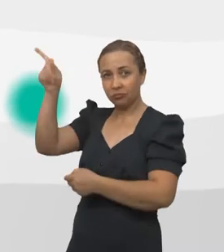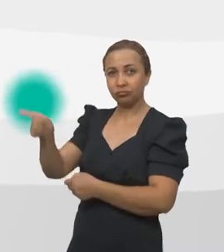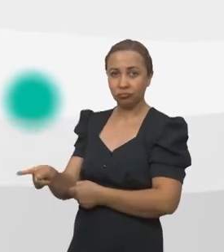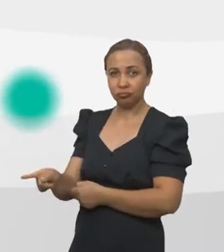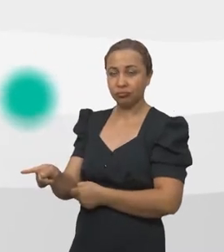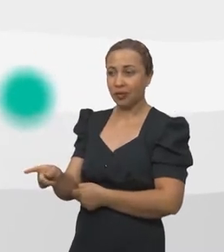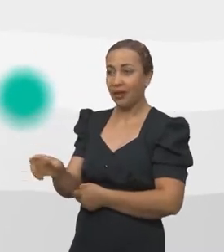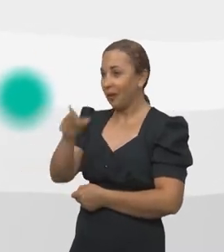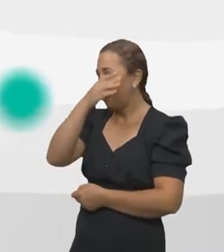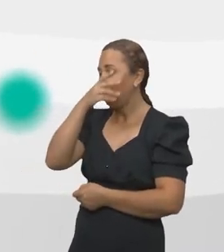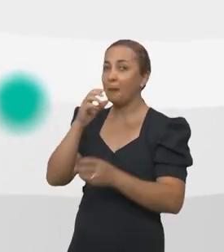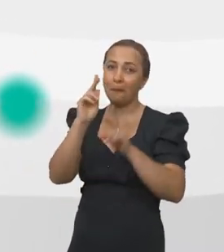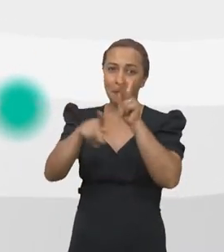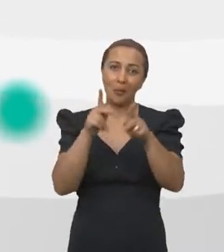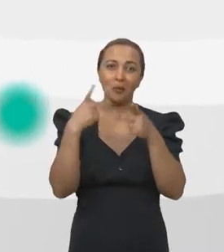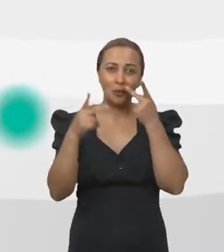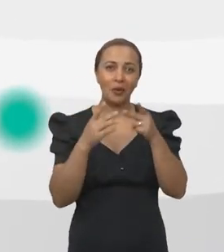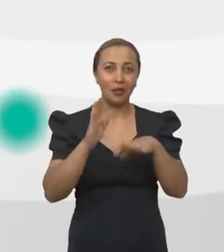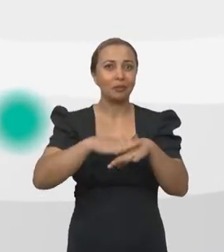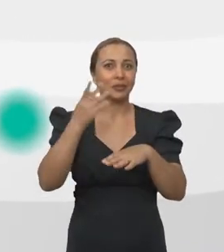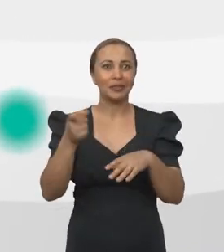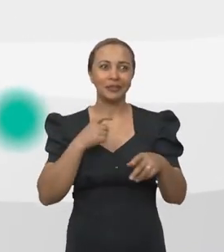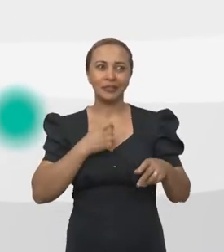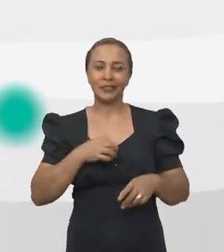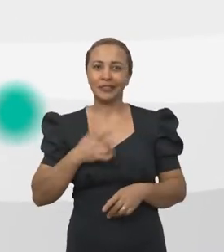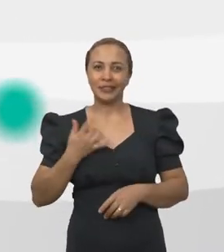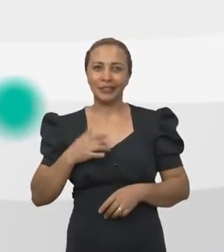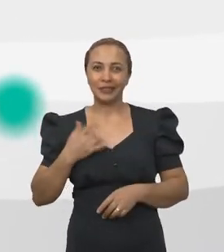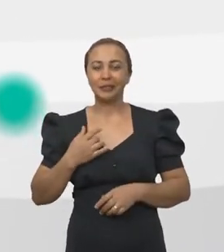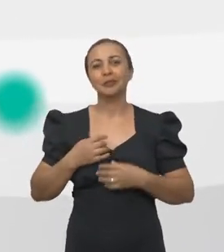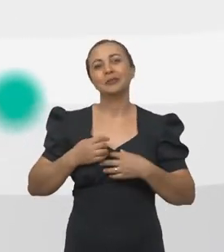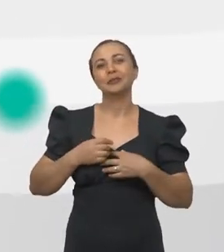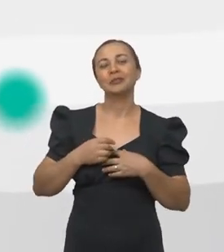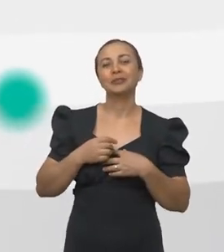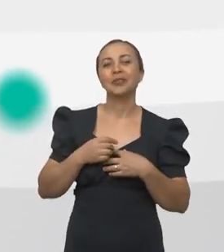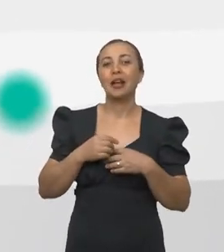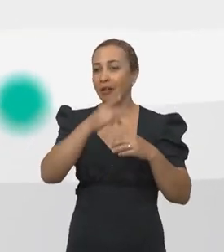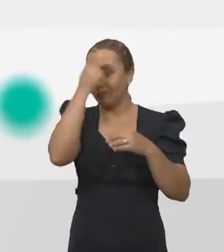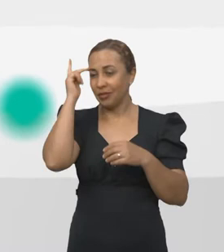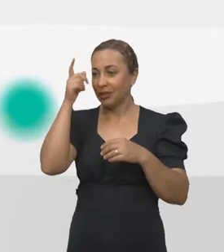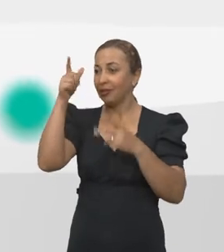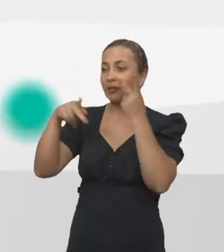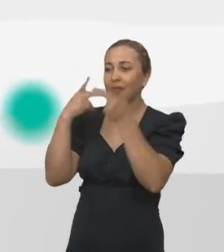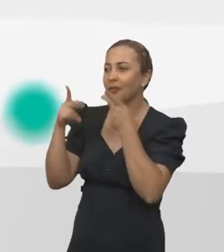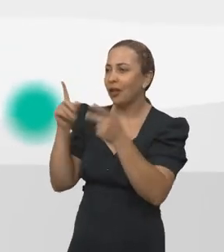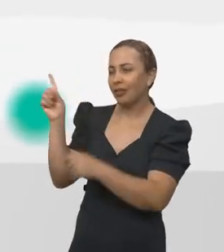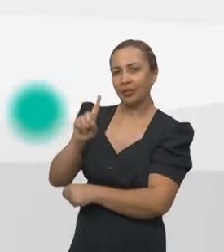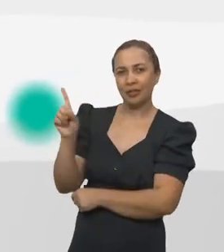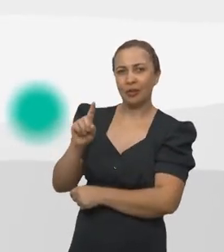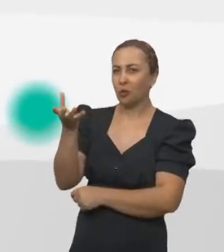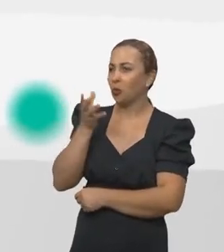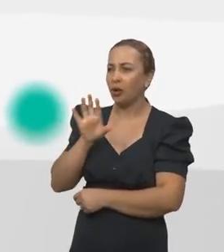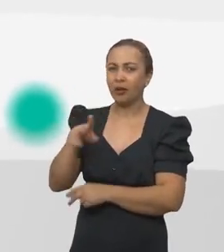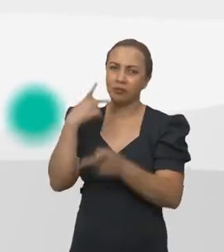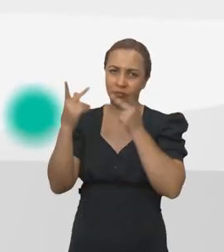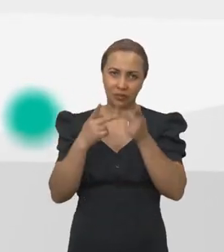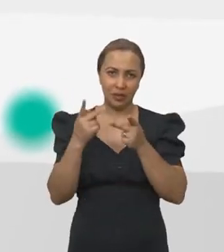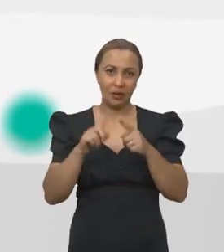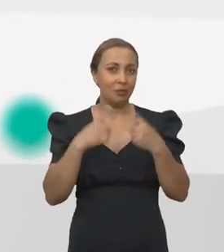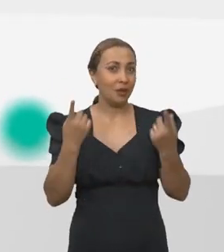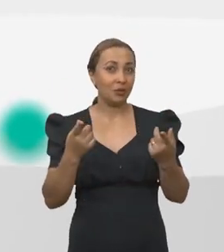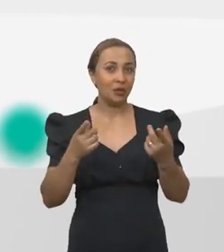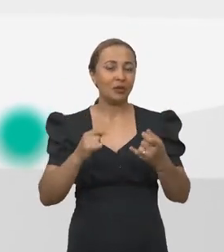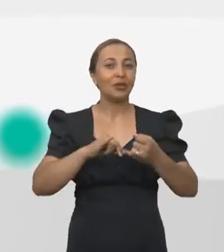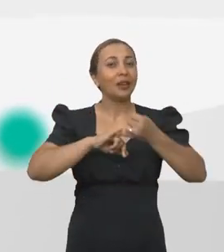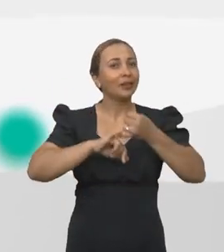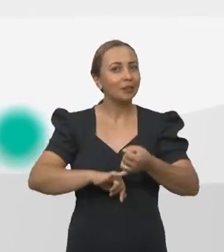entrevistar uma pessoa se for o povo fala no caso que é o mais ferido pelos jornalistas é a pessoa mais falar vai ser não quero